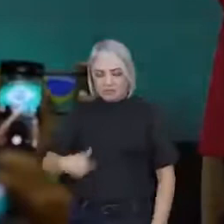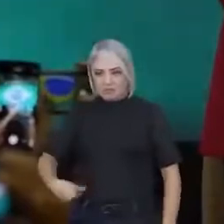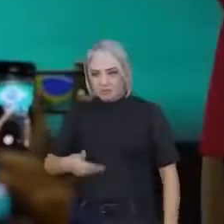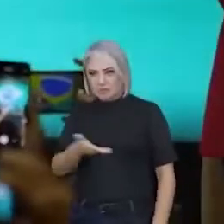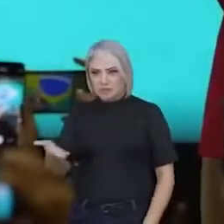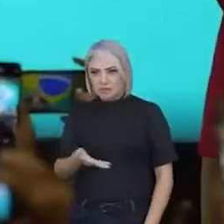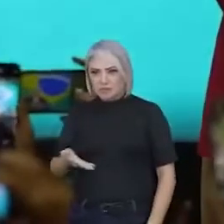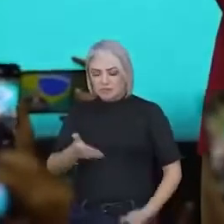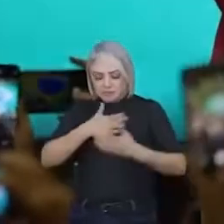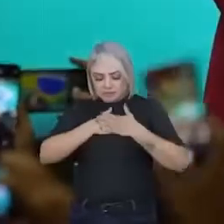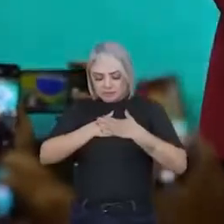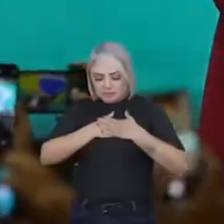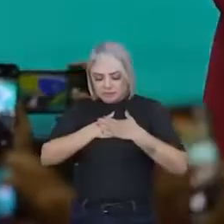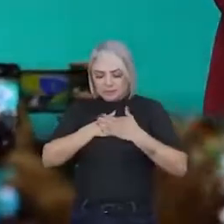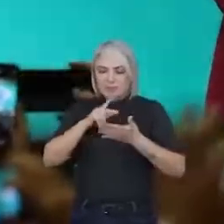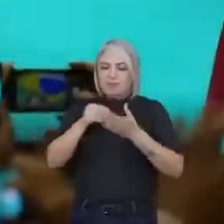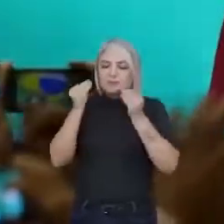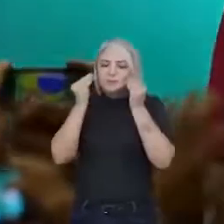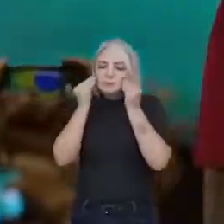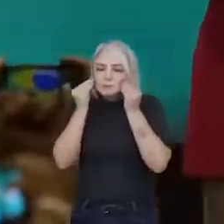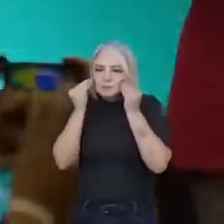coração, um beijo para todos vocês.